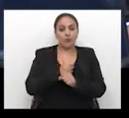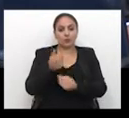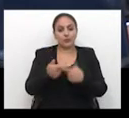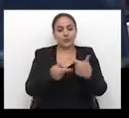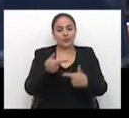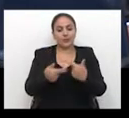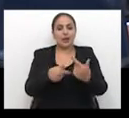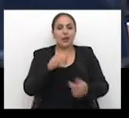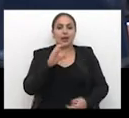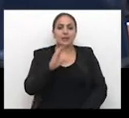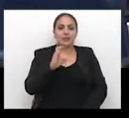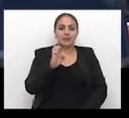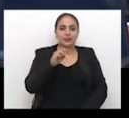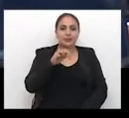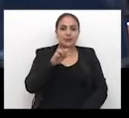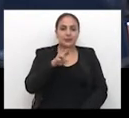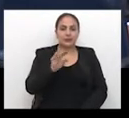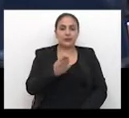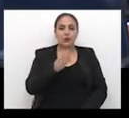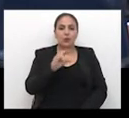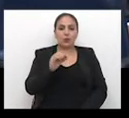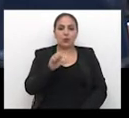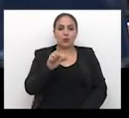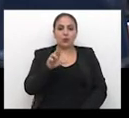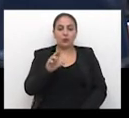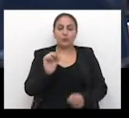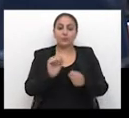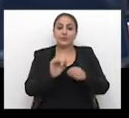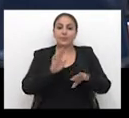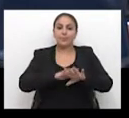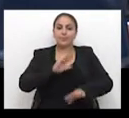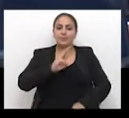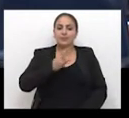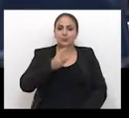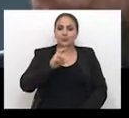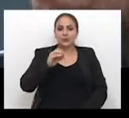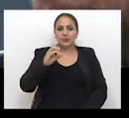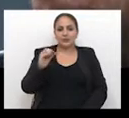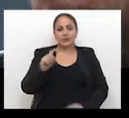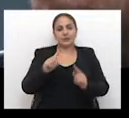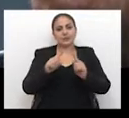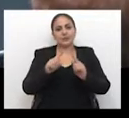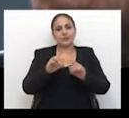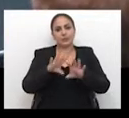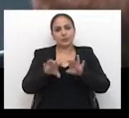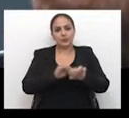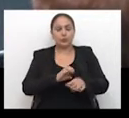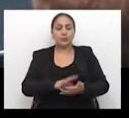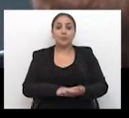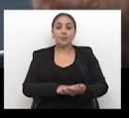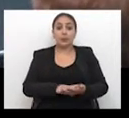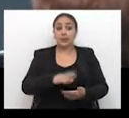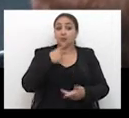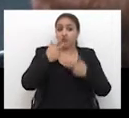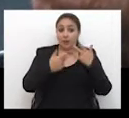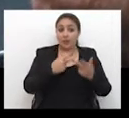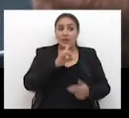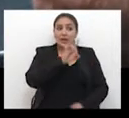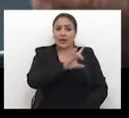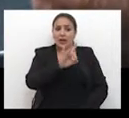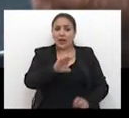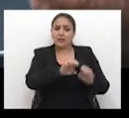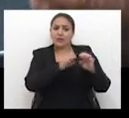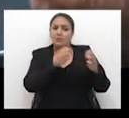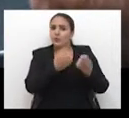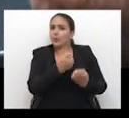história a center collor realizou mais de 3500 formaturas para seu adão cada evento é único e